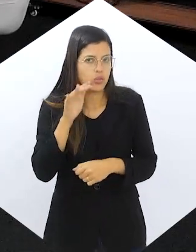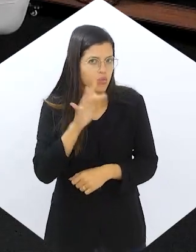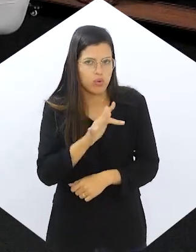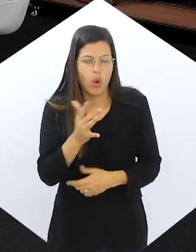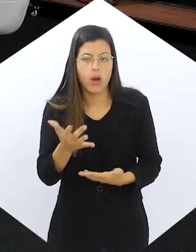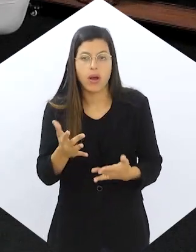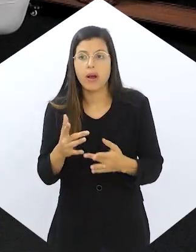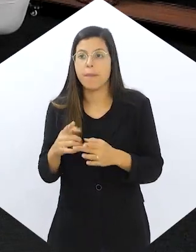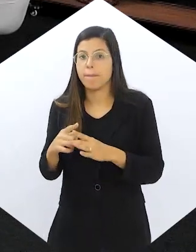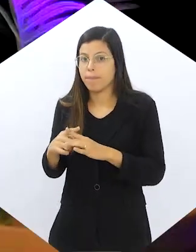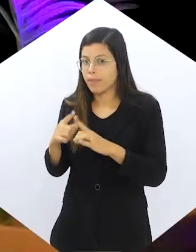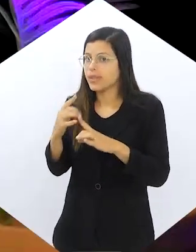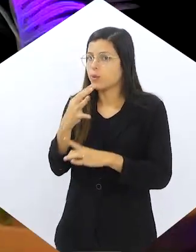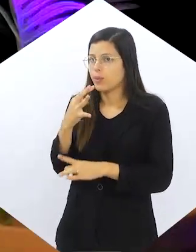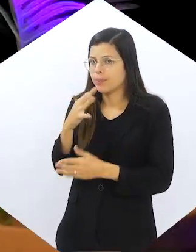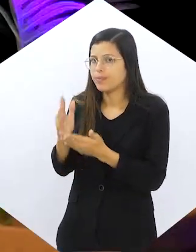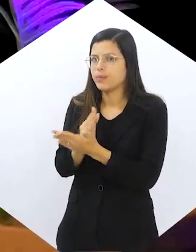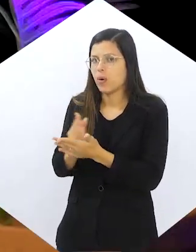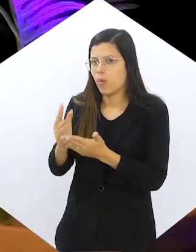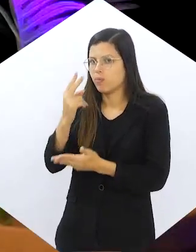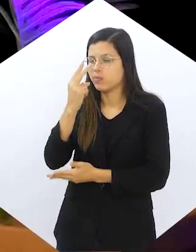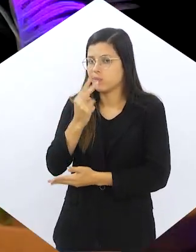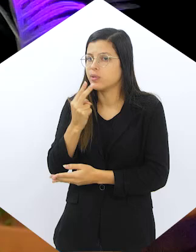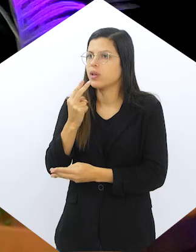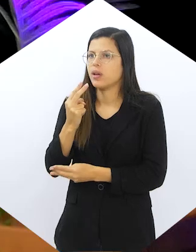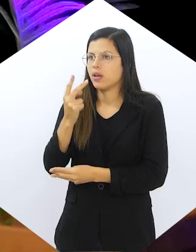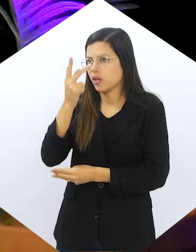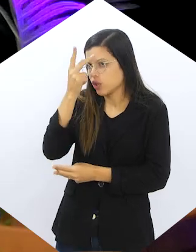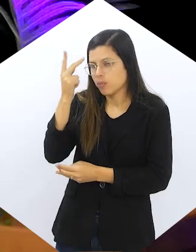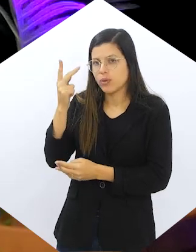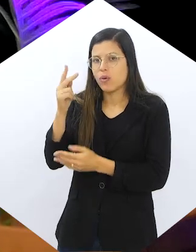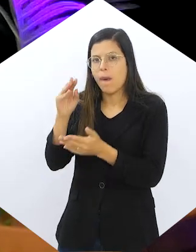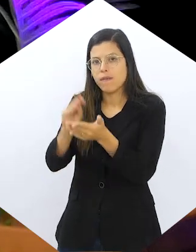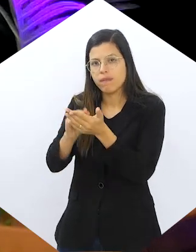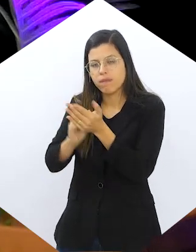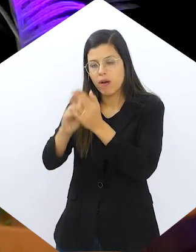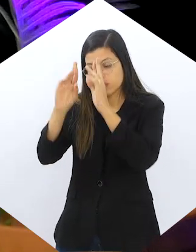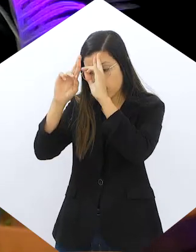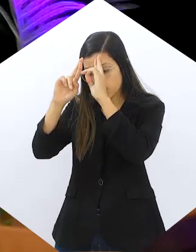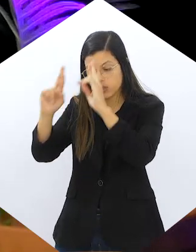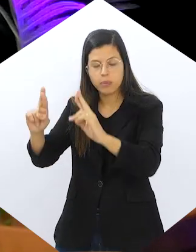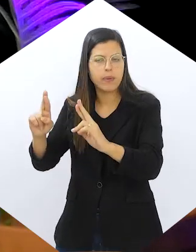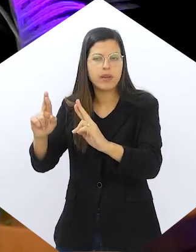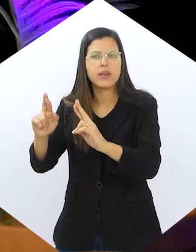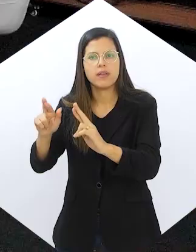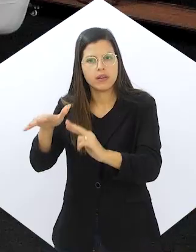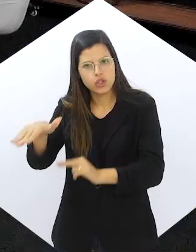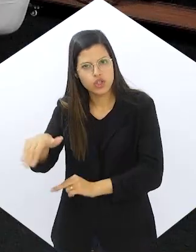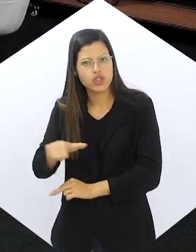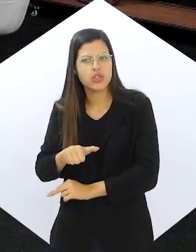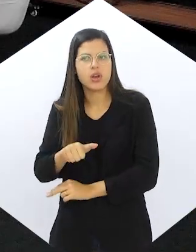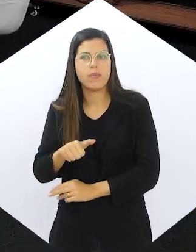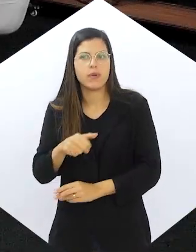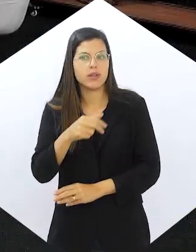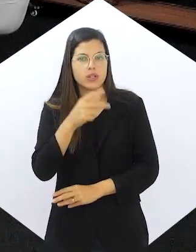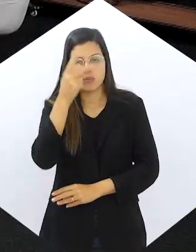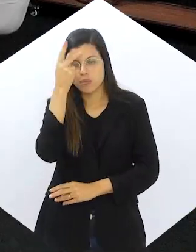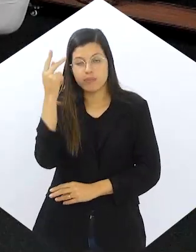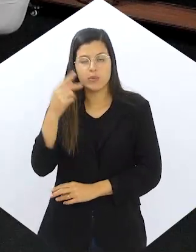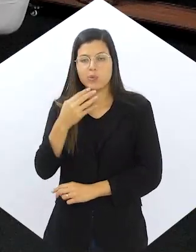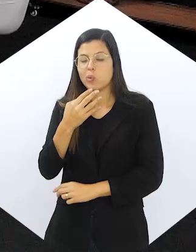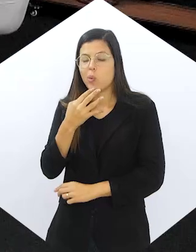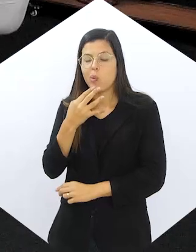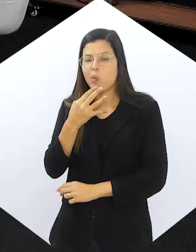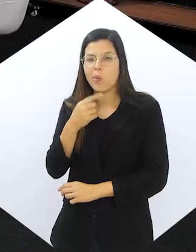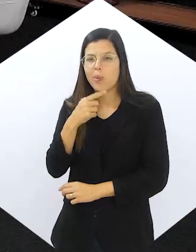alguns deficientes que falam que mesmo assim as pessoas ainda chamam, não respeitam. A gente tem um problema muito sério. As pessoas não conseguem entender que